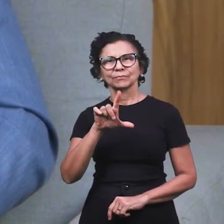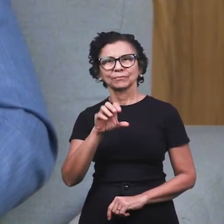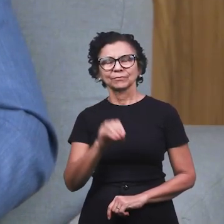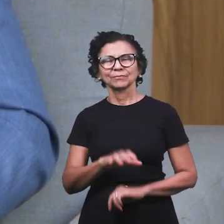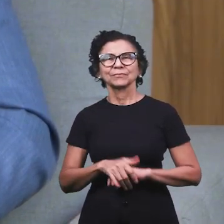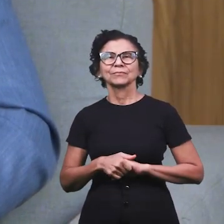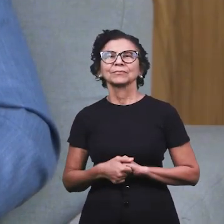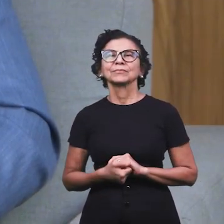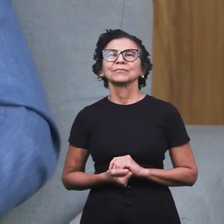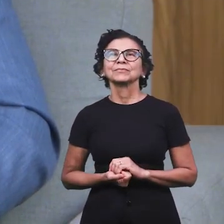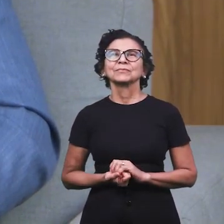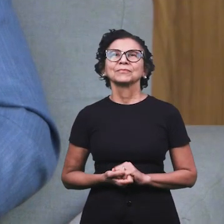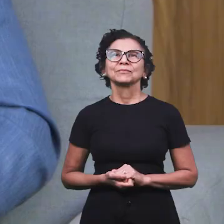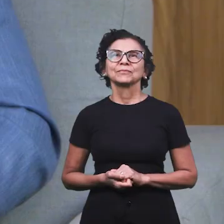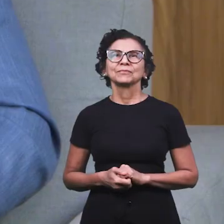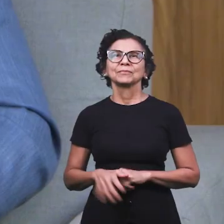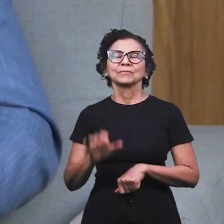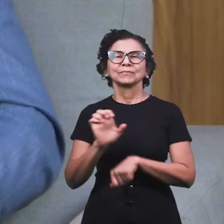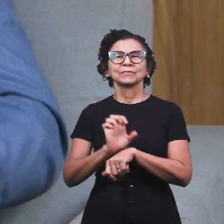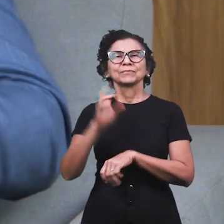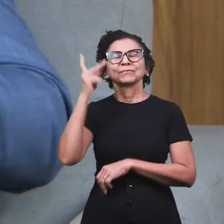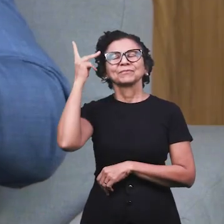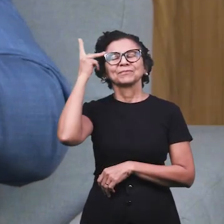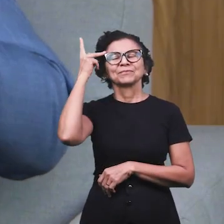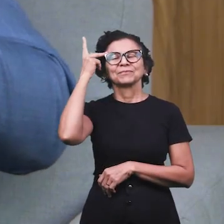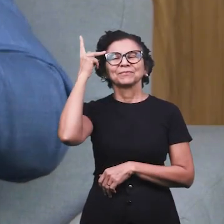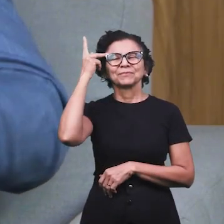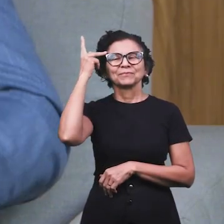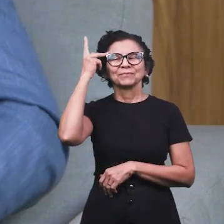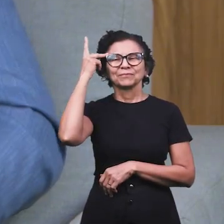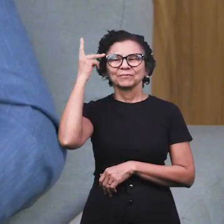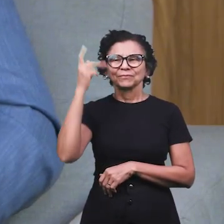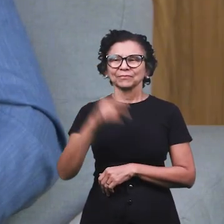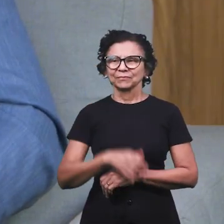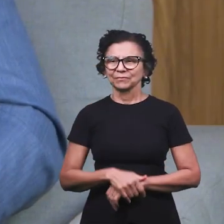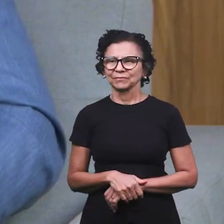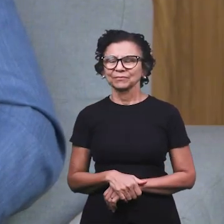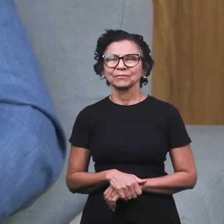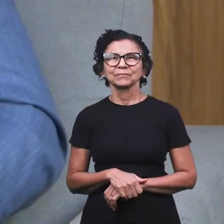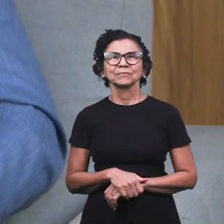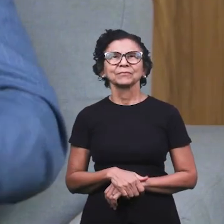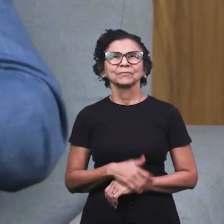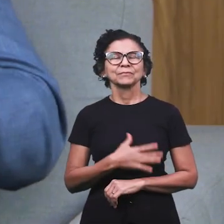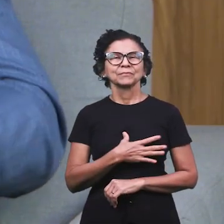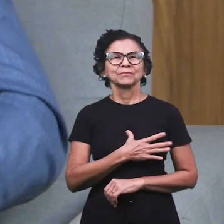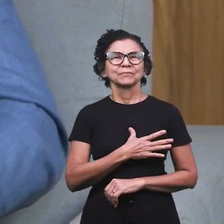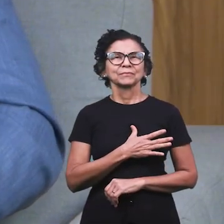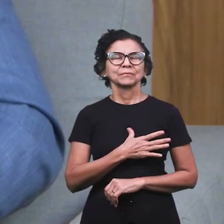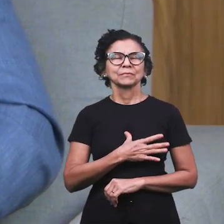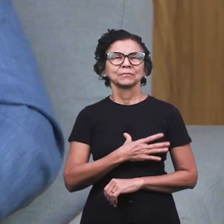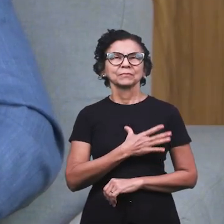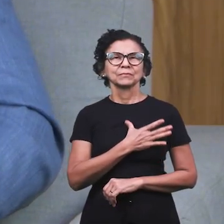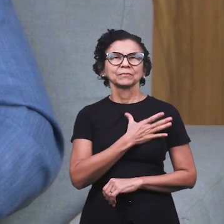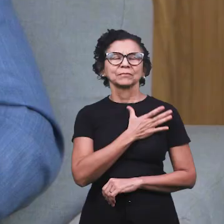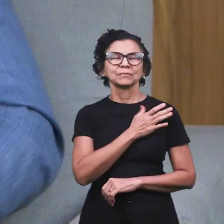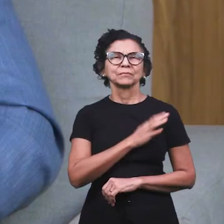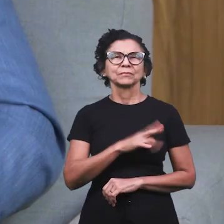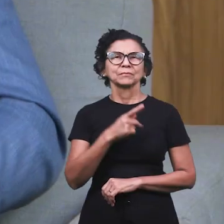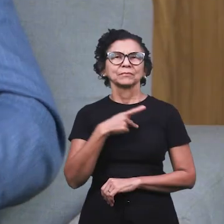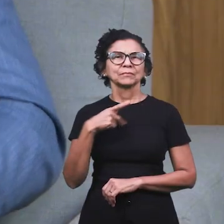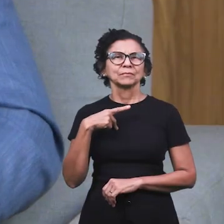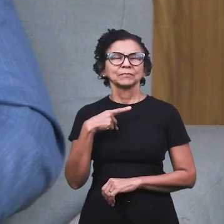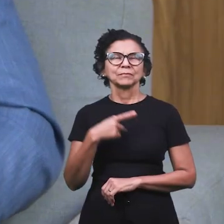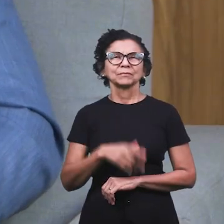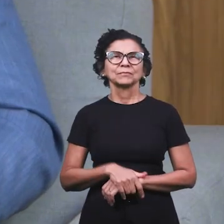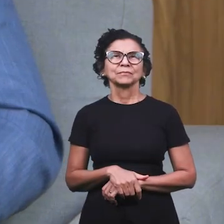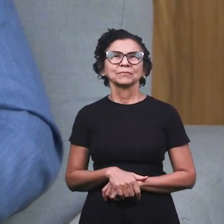na igreja de Sertãozinho, em São Paulo, onde está o nosso querido pastor Bísio. E vamos assistir aqui então o nosso irmão Paulo